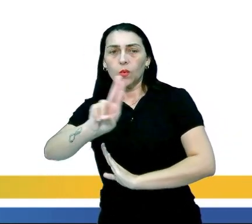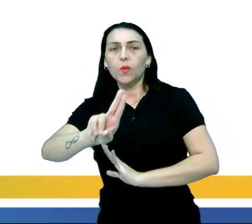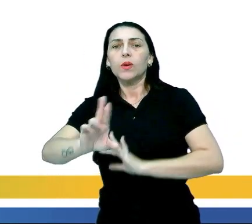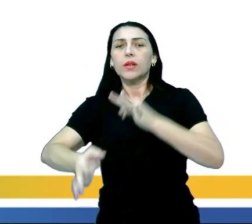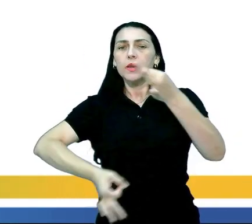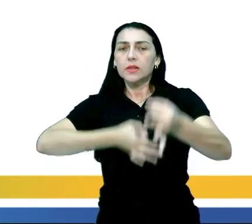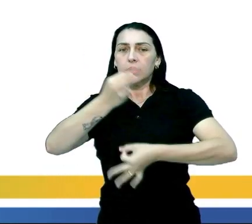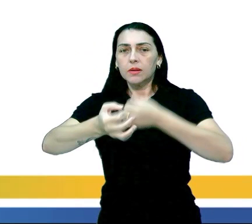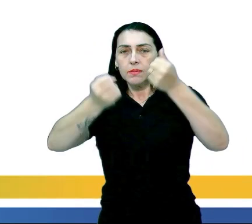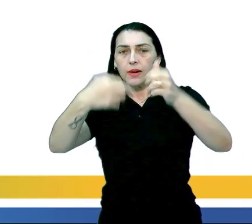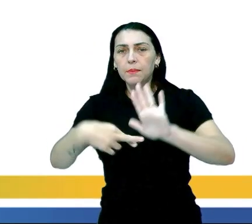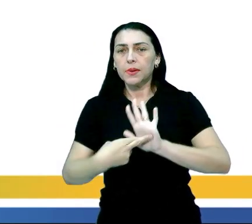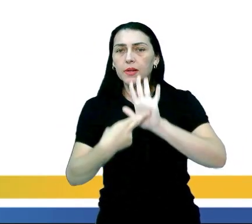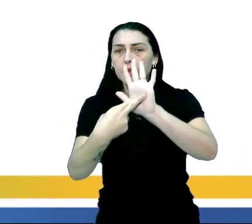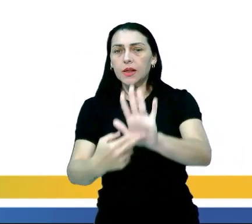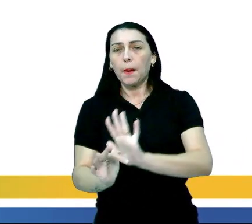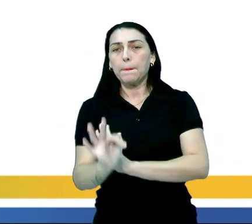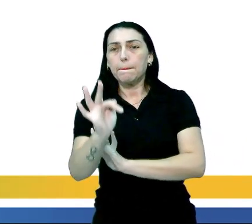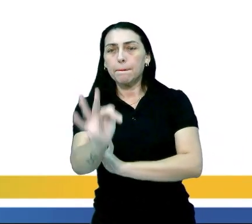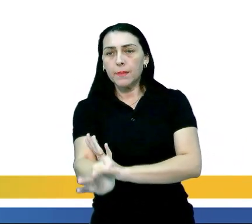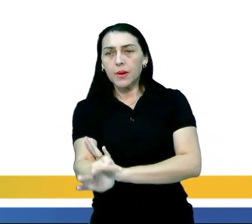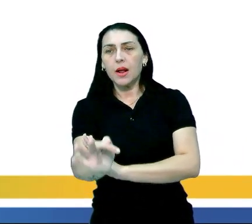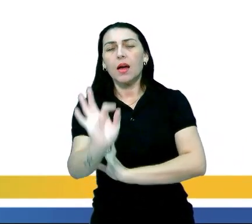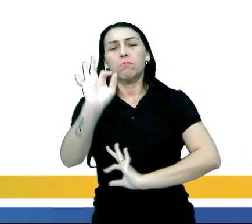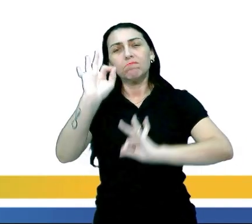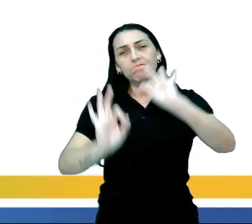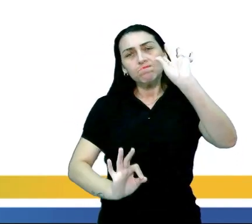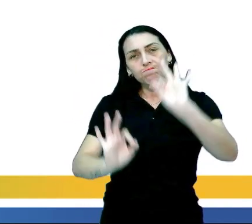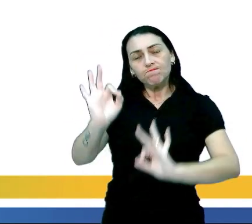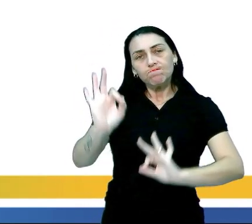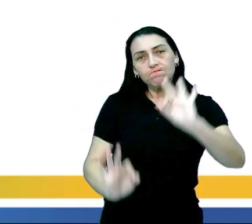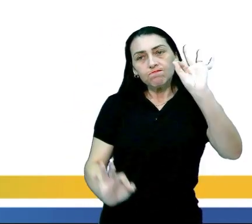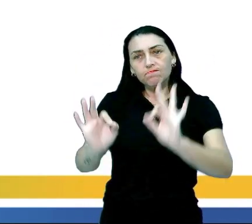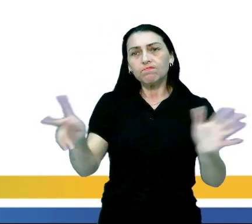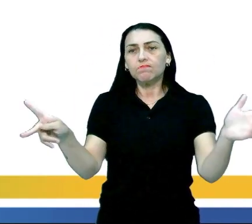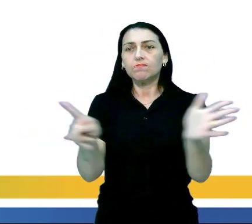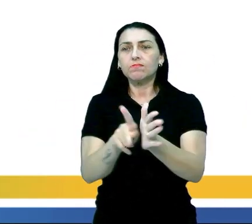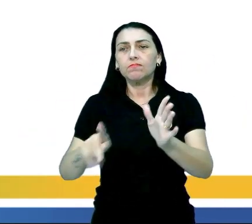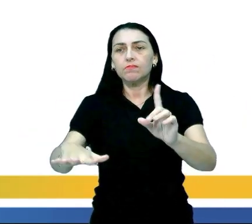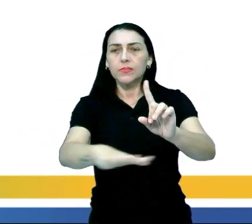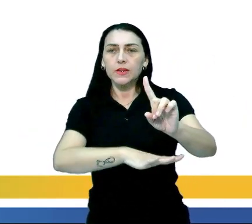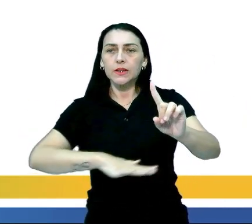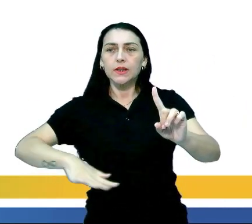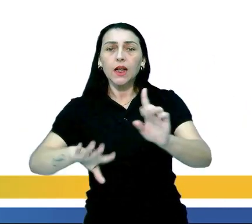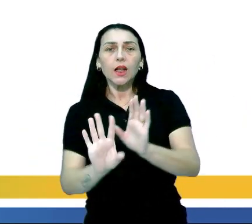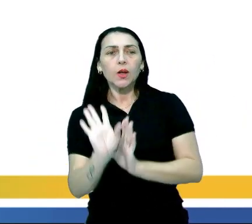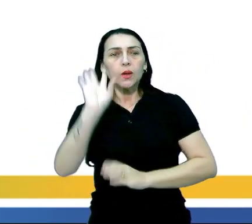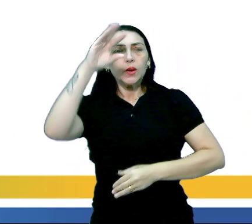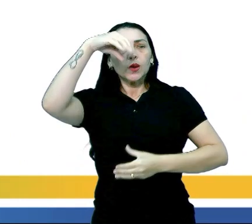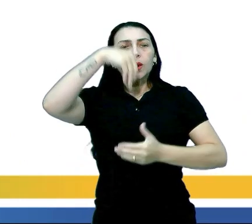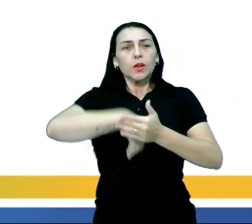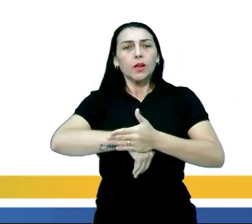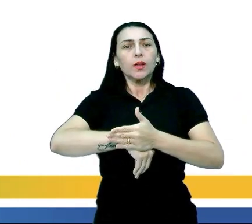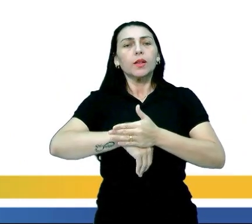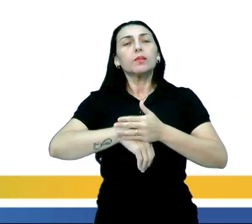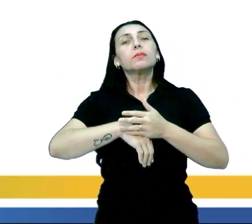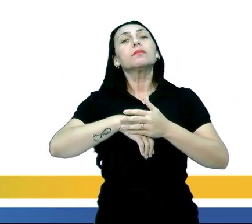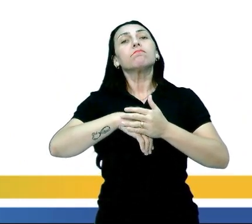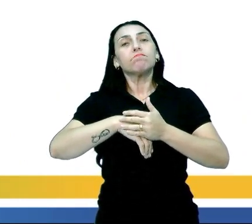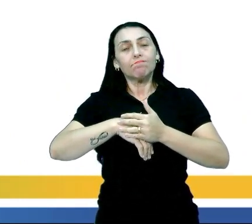seus discursos, representações previamente formuladas pela sociedade